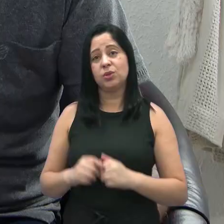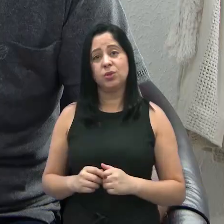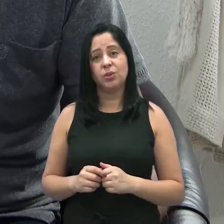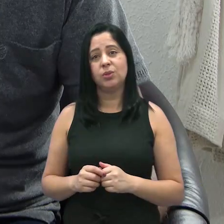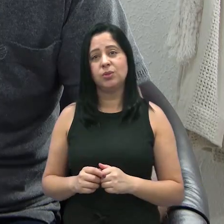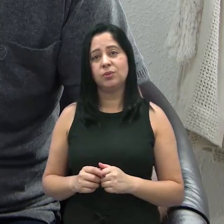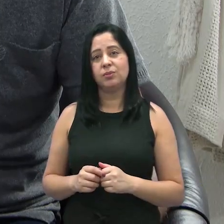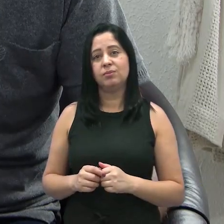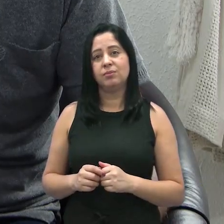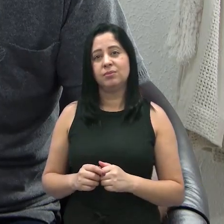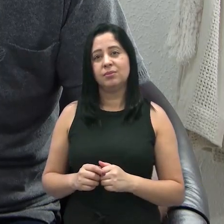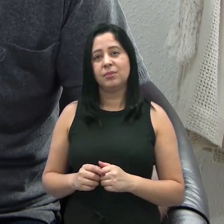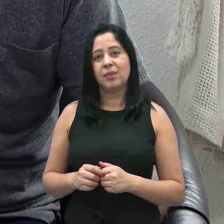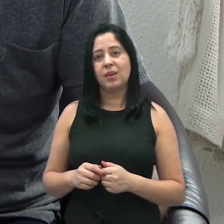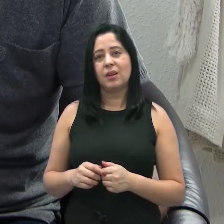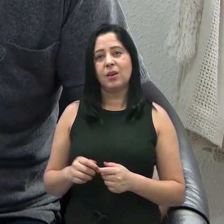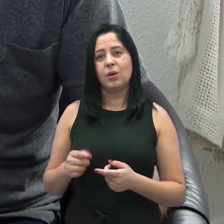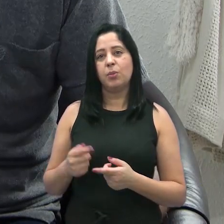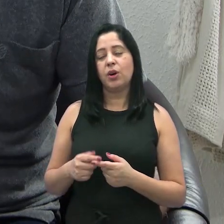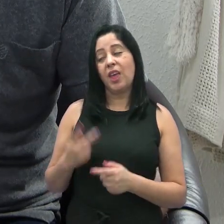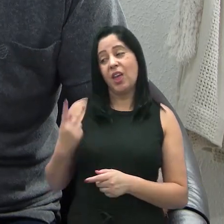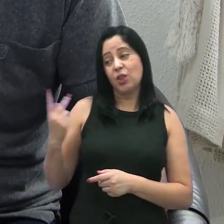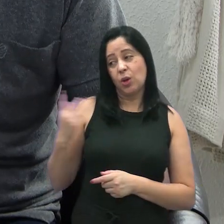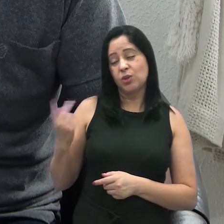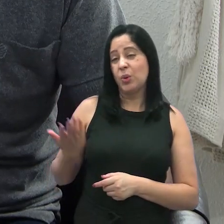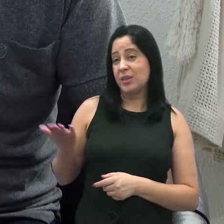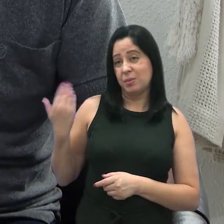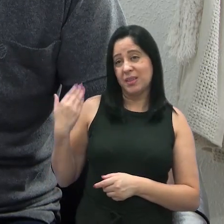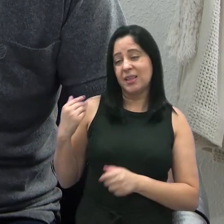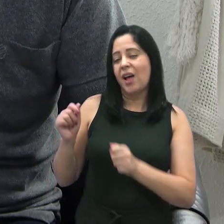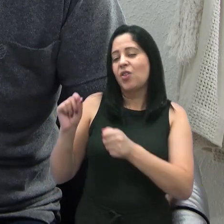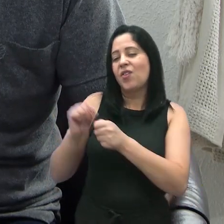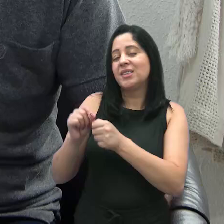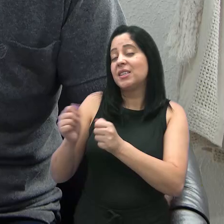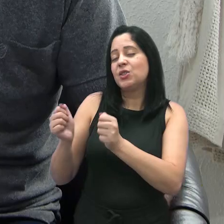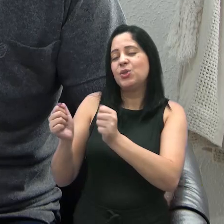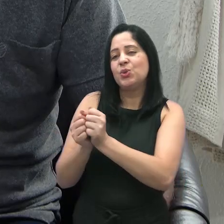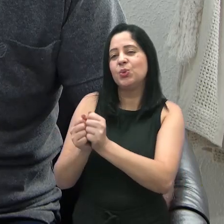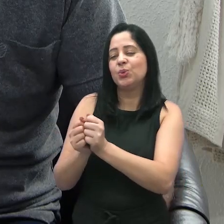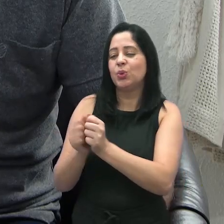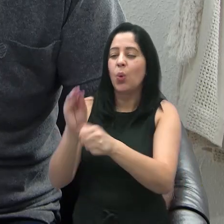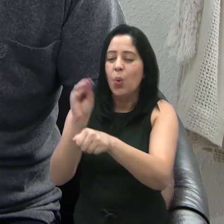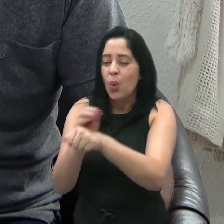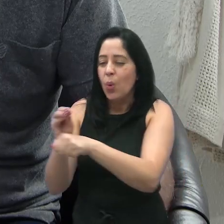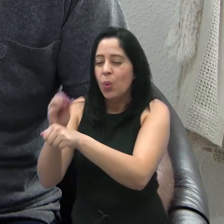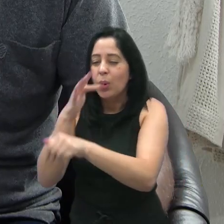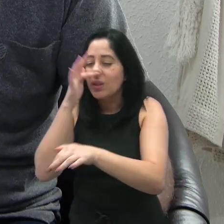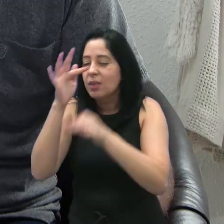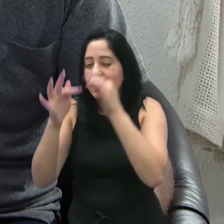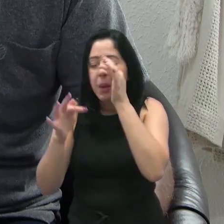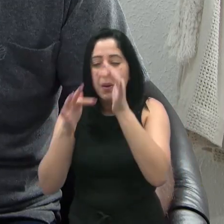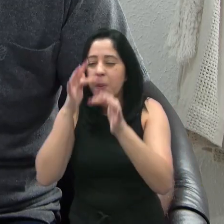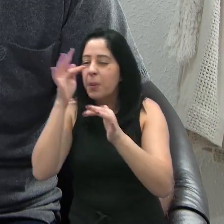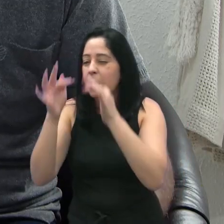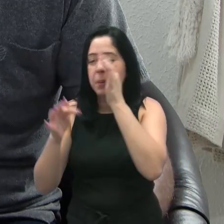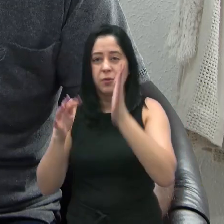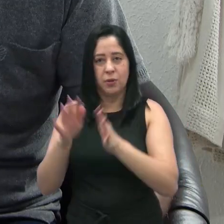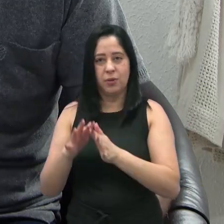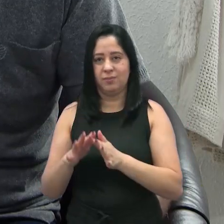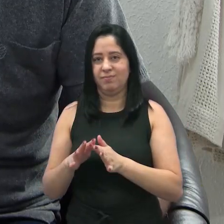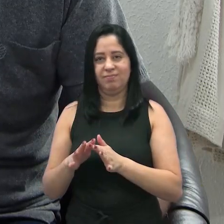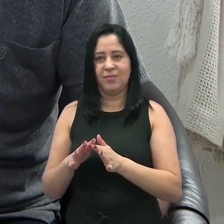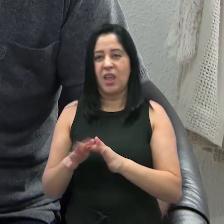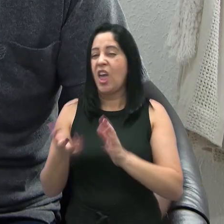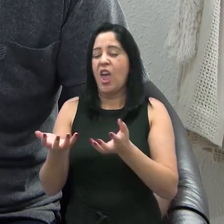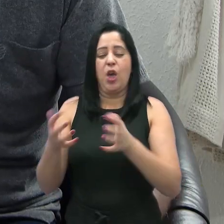fazendo. Continuo fazendo aquilo que a gente fazíamos antes, né? Não deixar nada